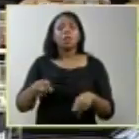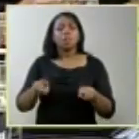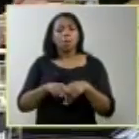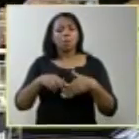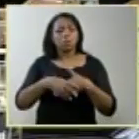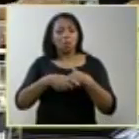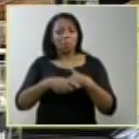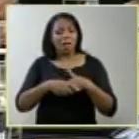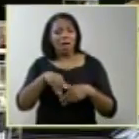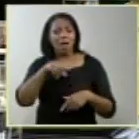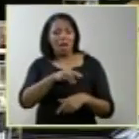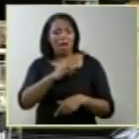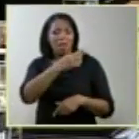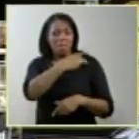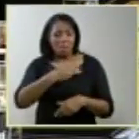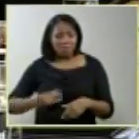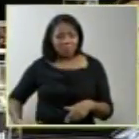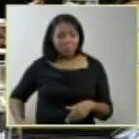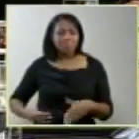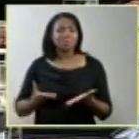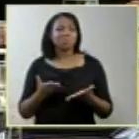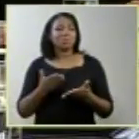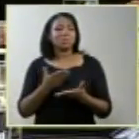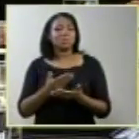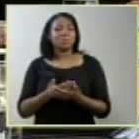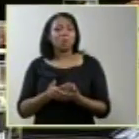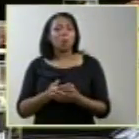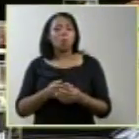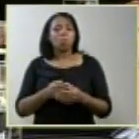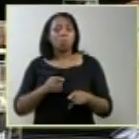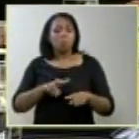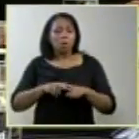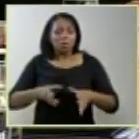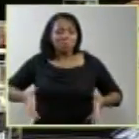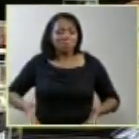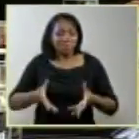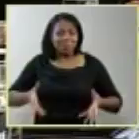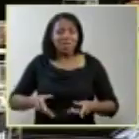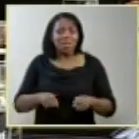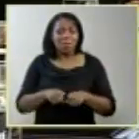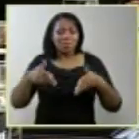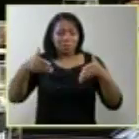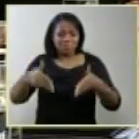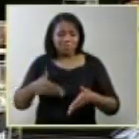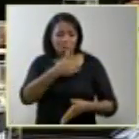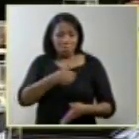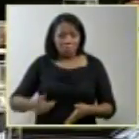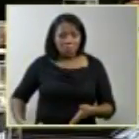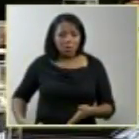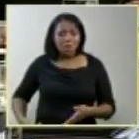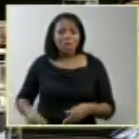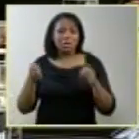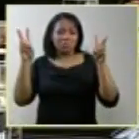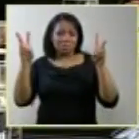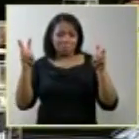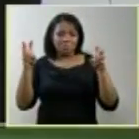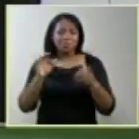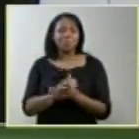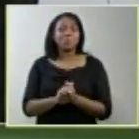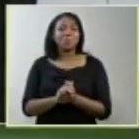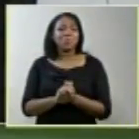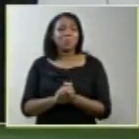Vossa Excelência pela iniciativa de audiência pública sobre essa matéria. Vossa Excelência, me